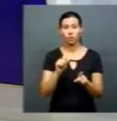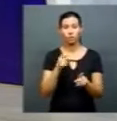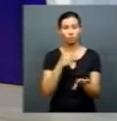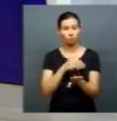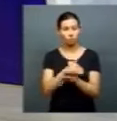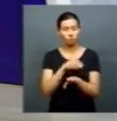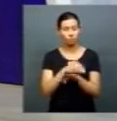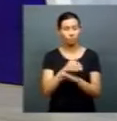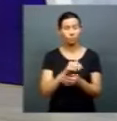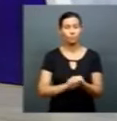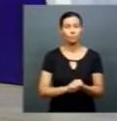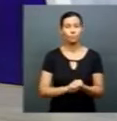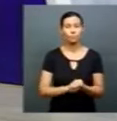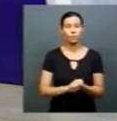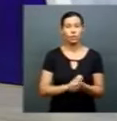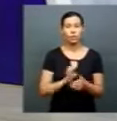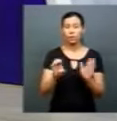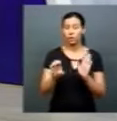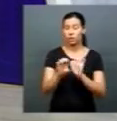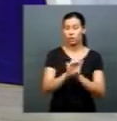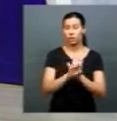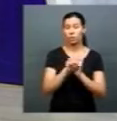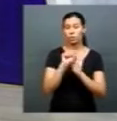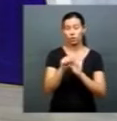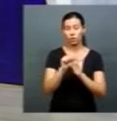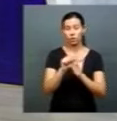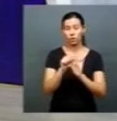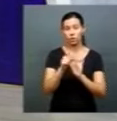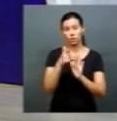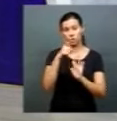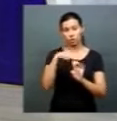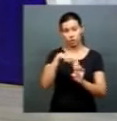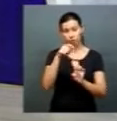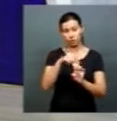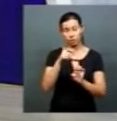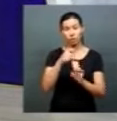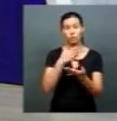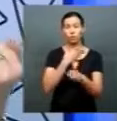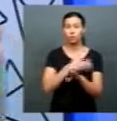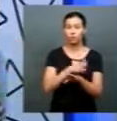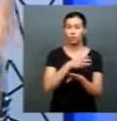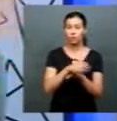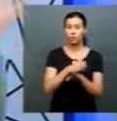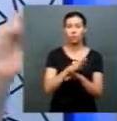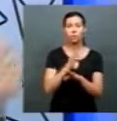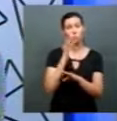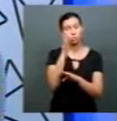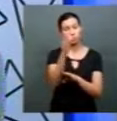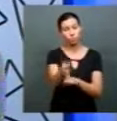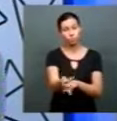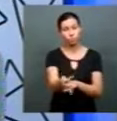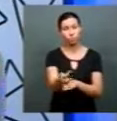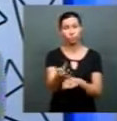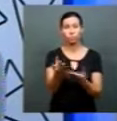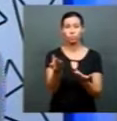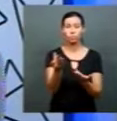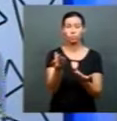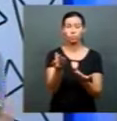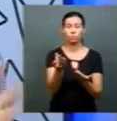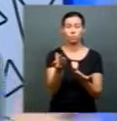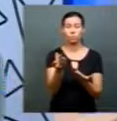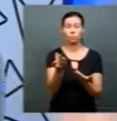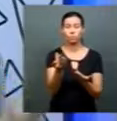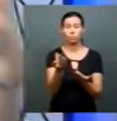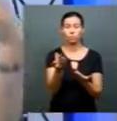treinamento. Especialmente nesses editais, as pessoas, os empreendedores vão sendo treinados para enfrentar situações como que a Manuela comentou.